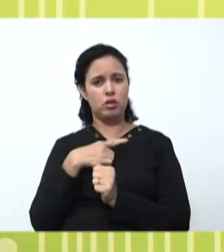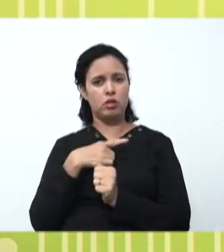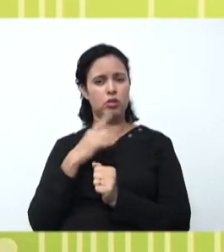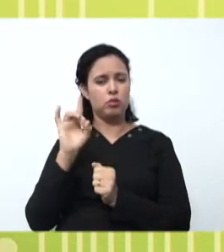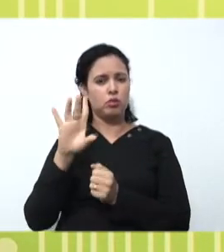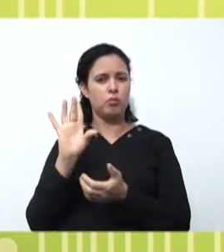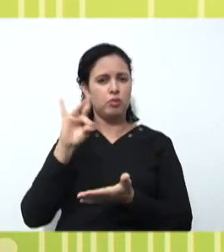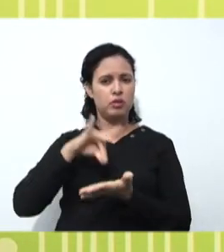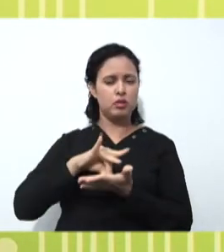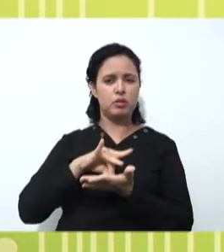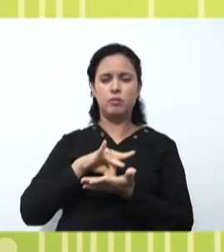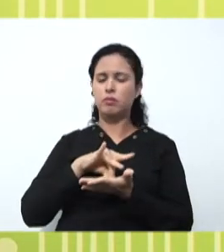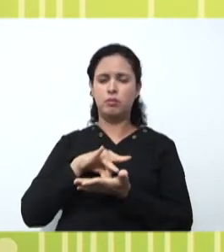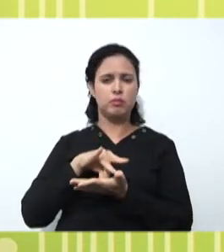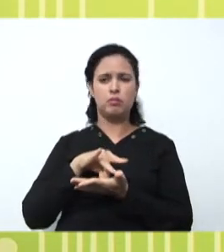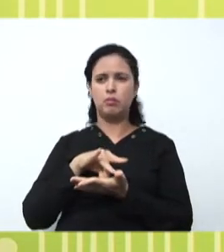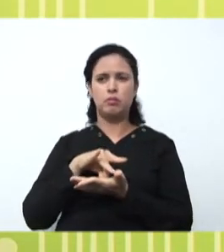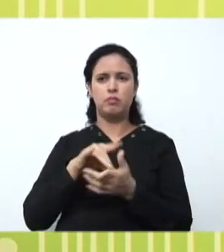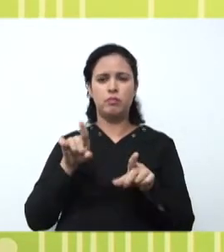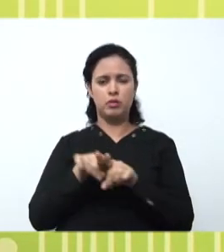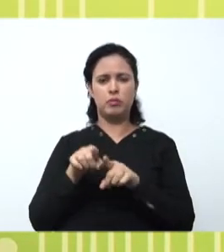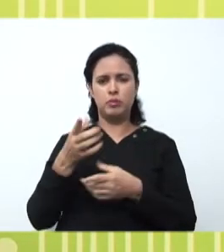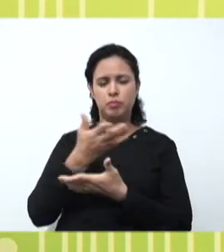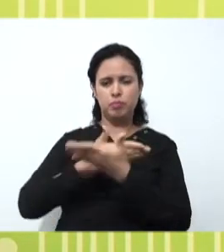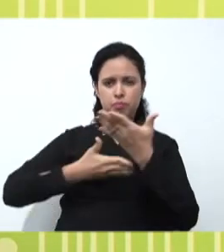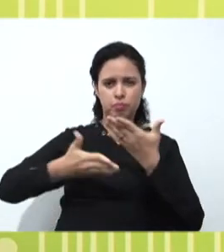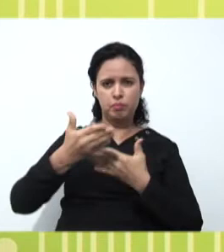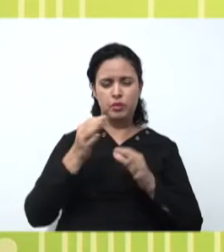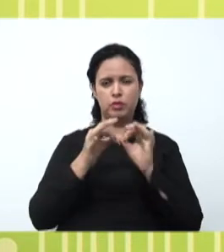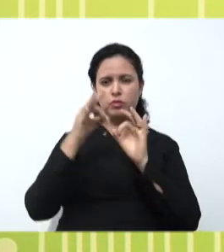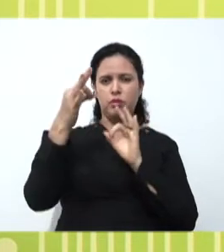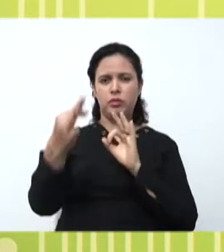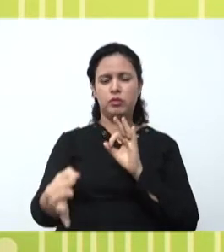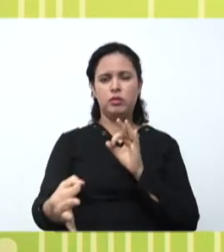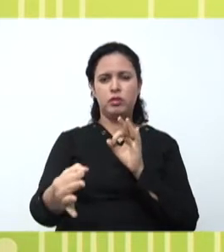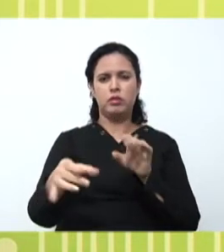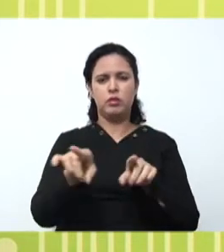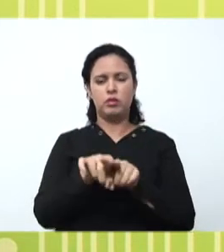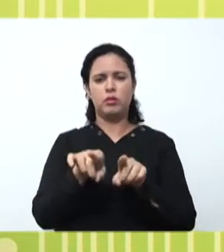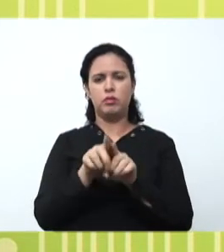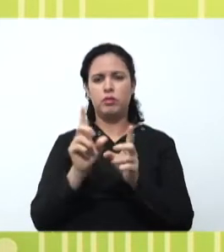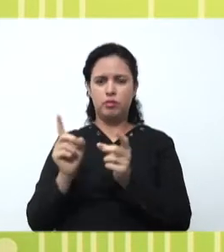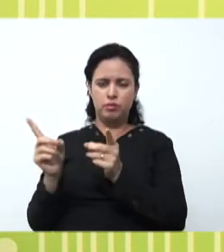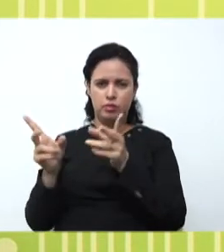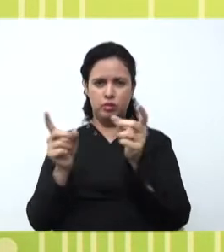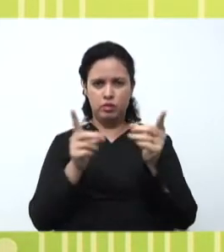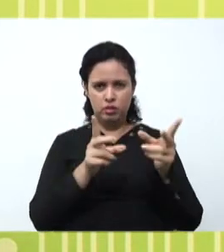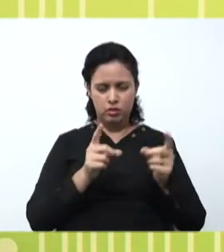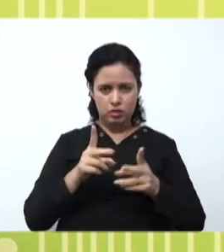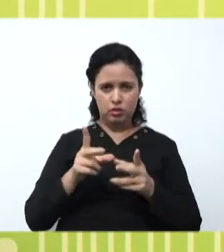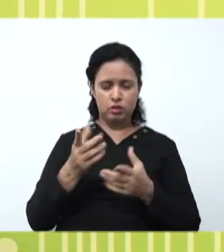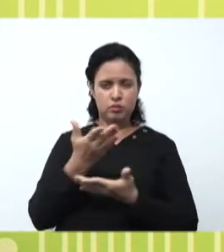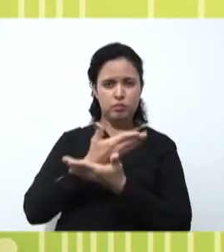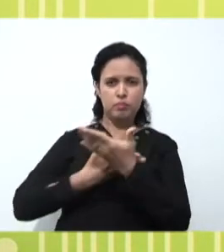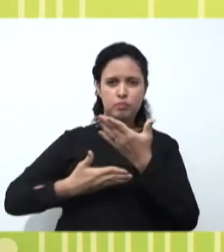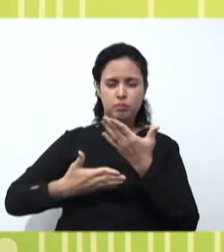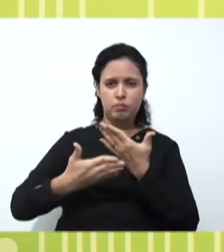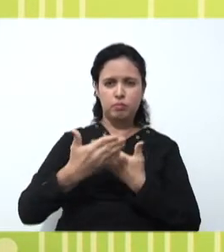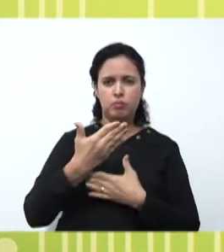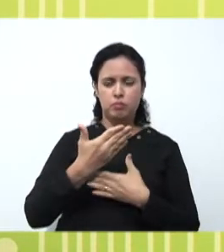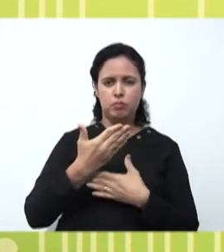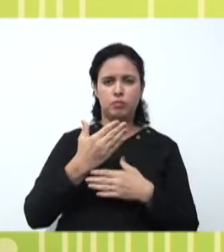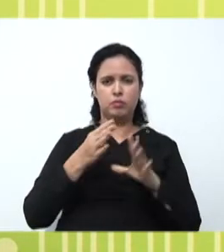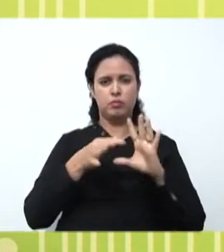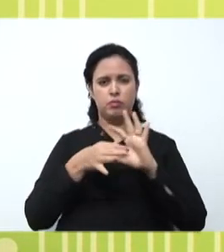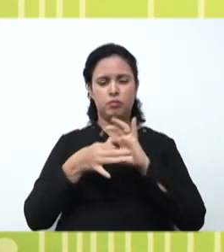né? Eu tenho também essa interação à distância e essa venda e essa interação e relacionamento